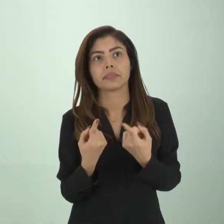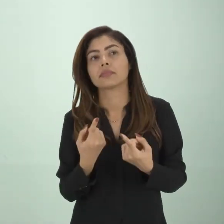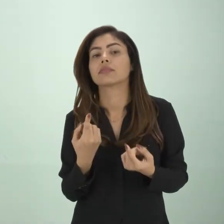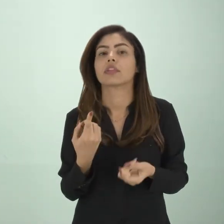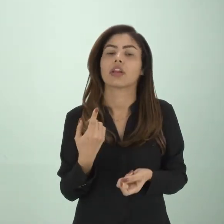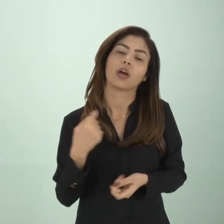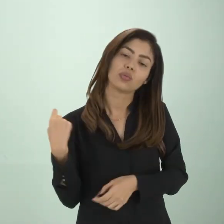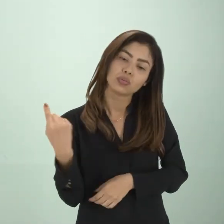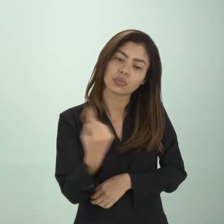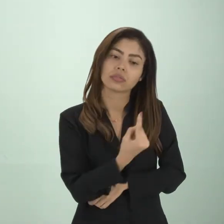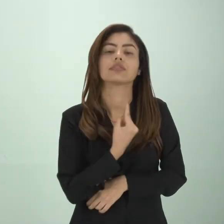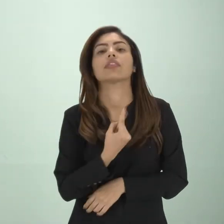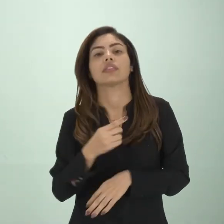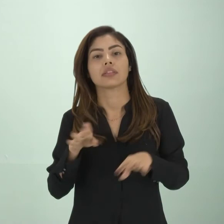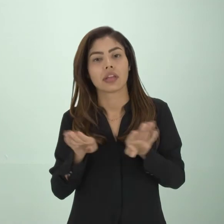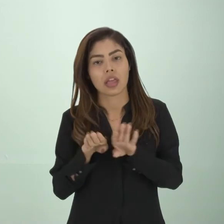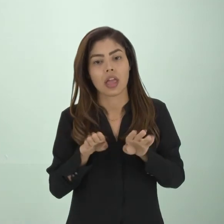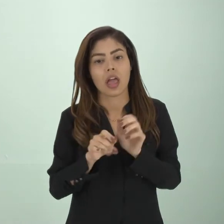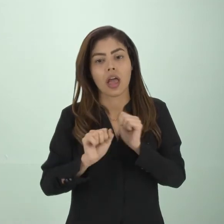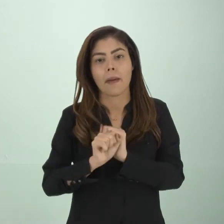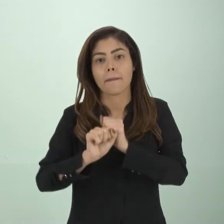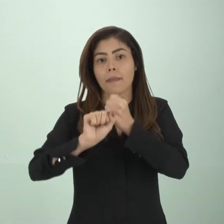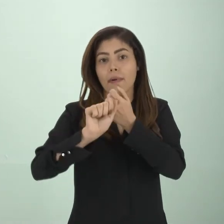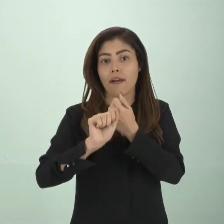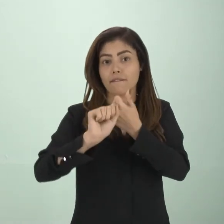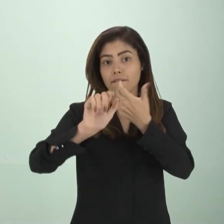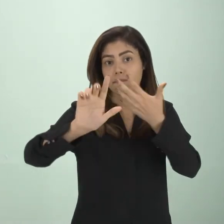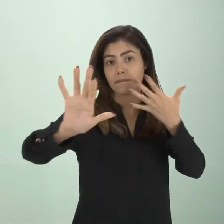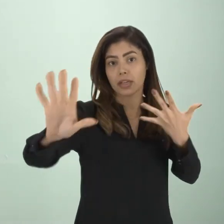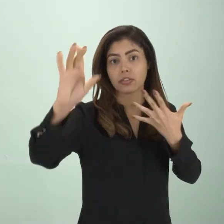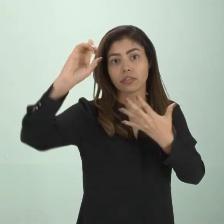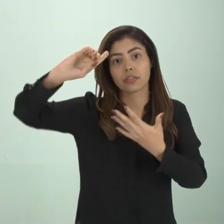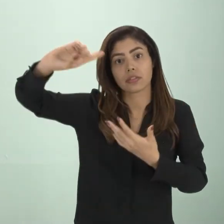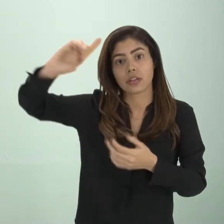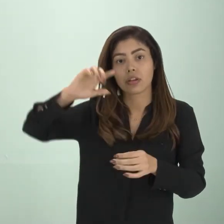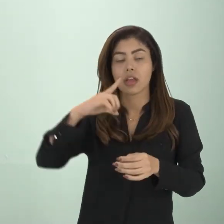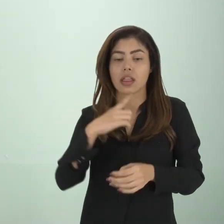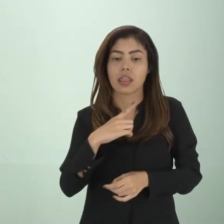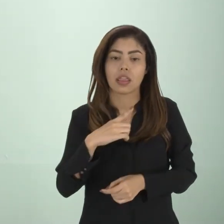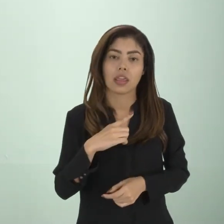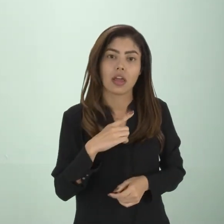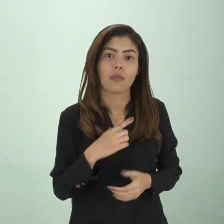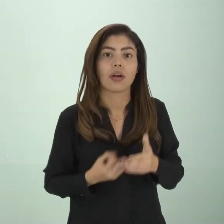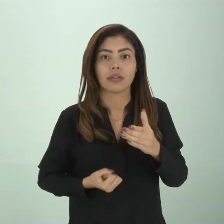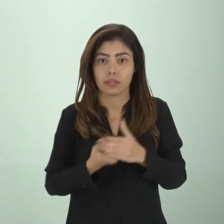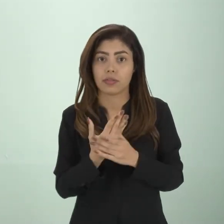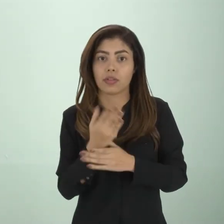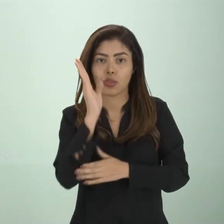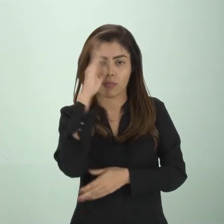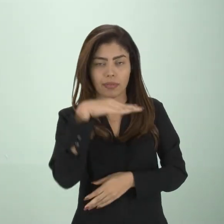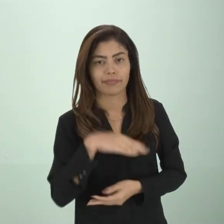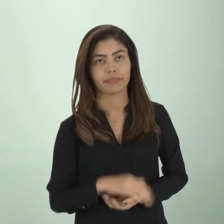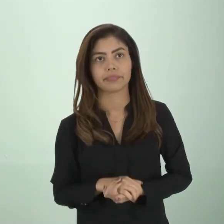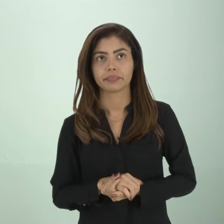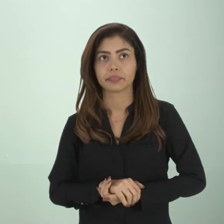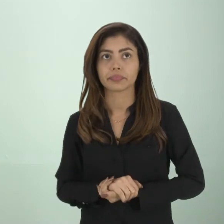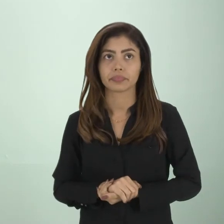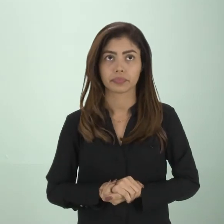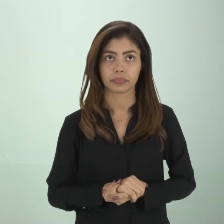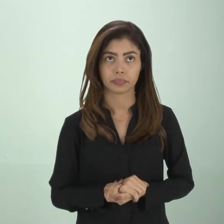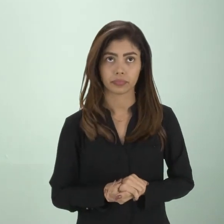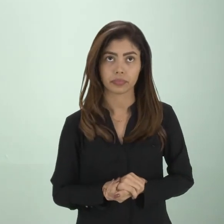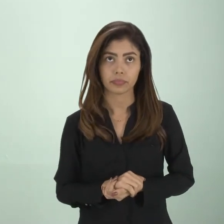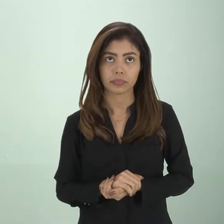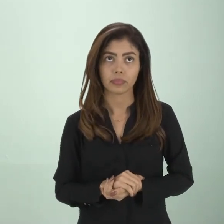ações sejam boas, é só praticar ações em conformidade com o bem. E aí nós